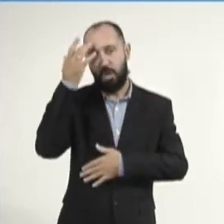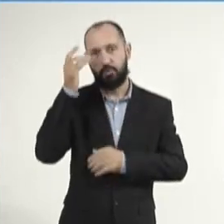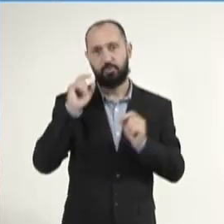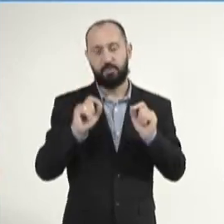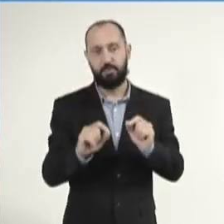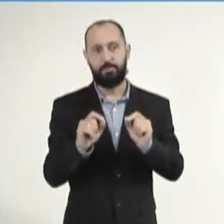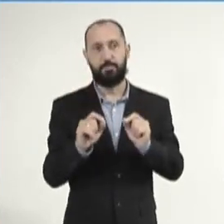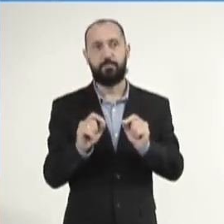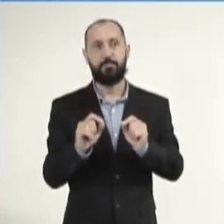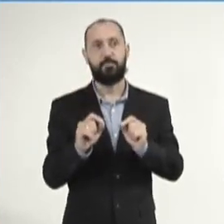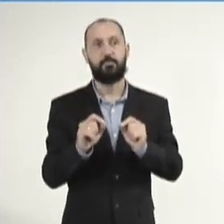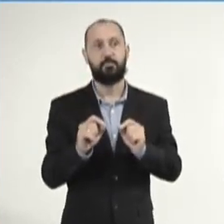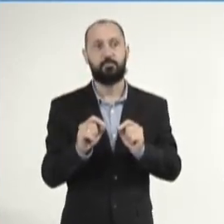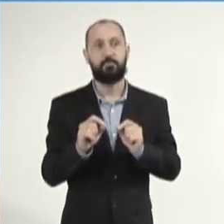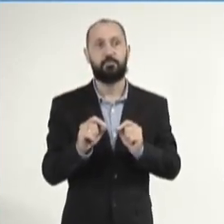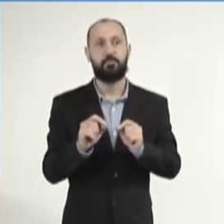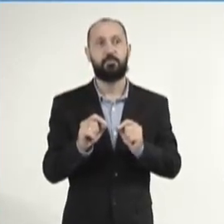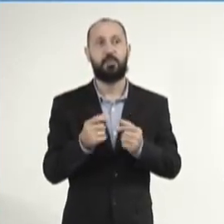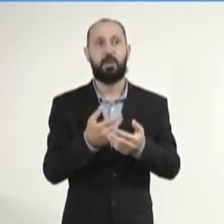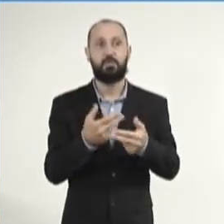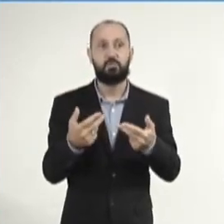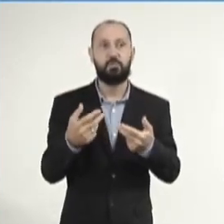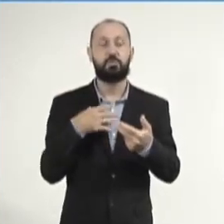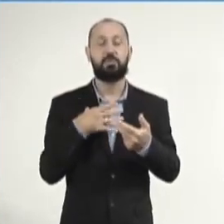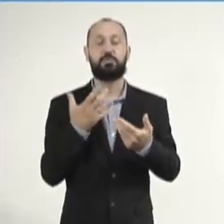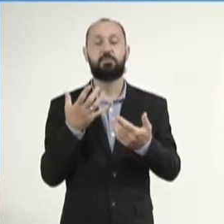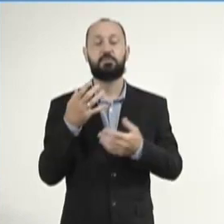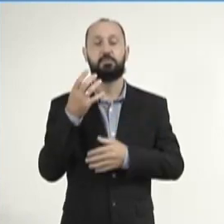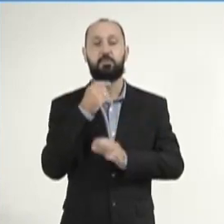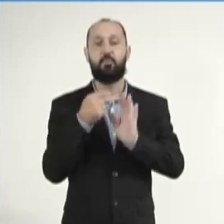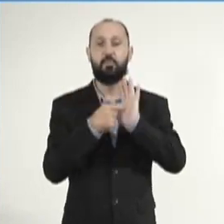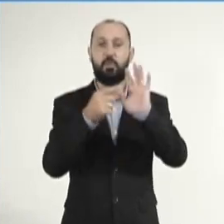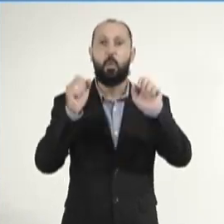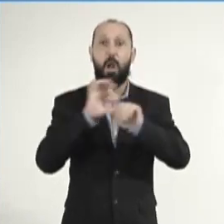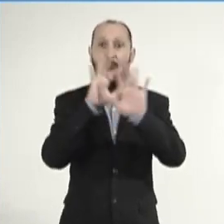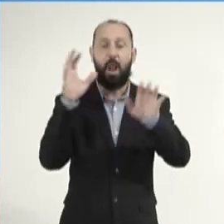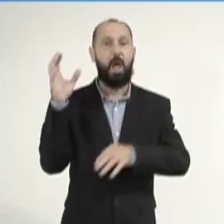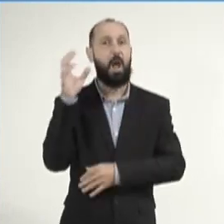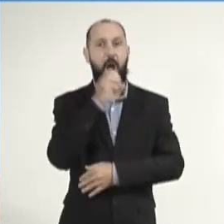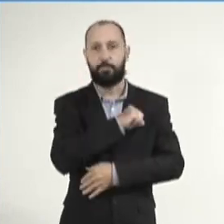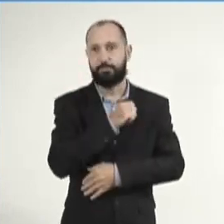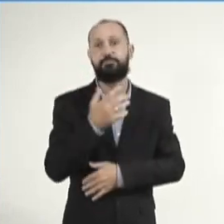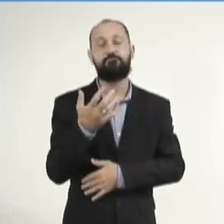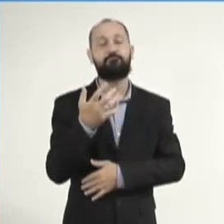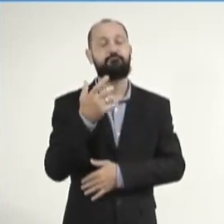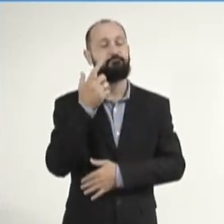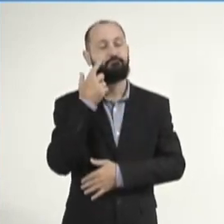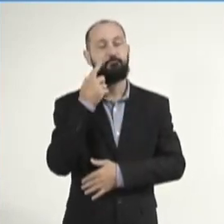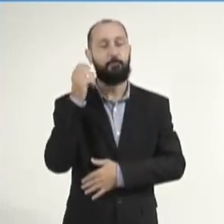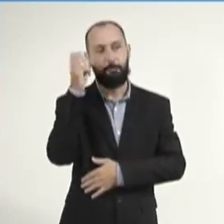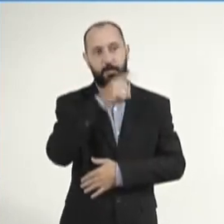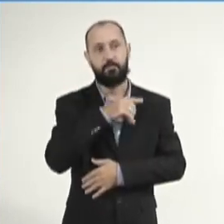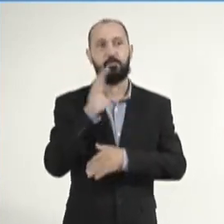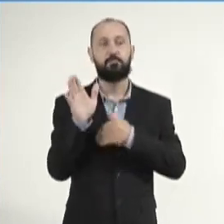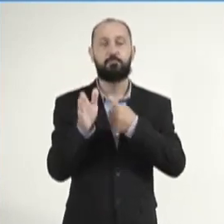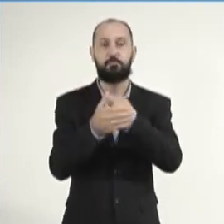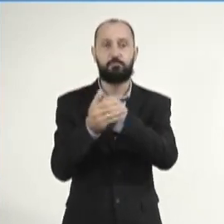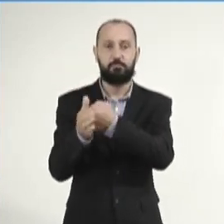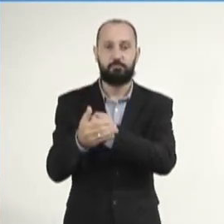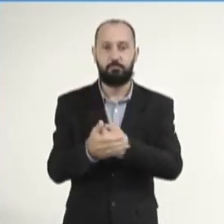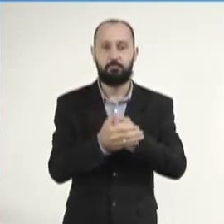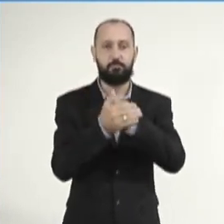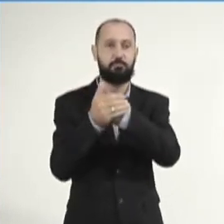acho que as coisas estão vindo à tona com muita rapidez, né? Está ficando difícil